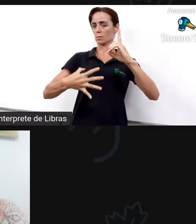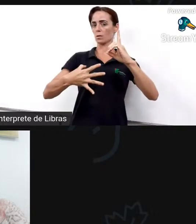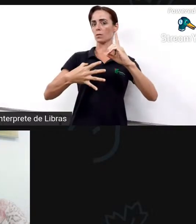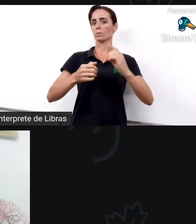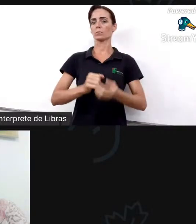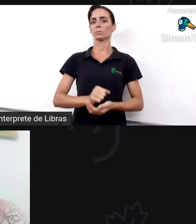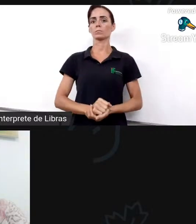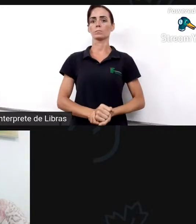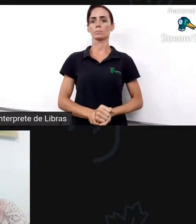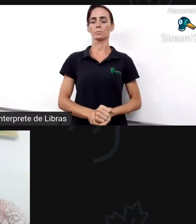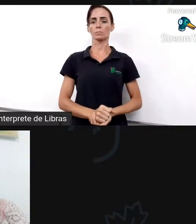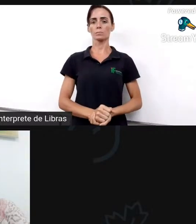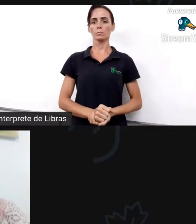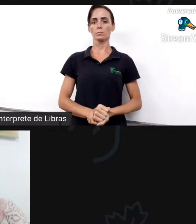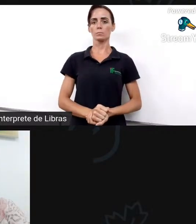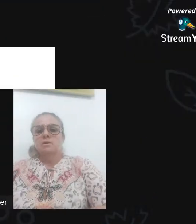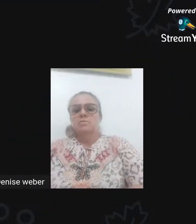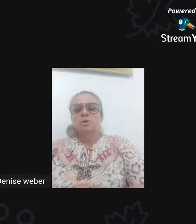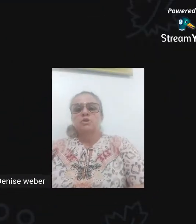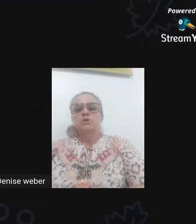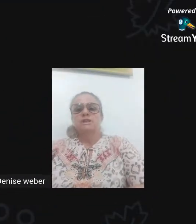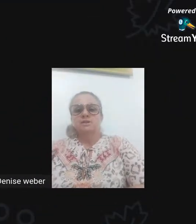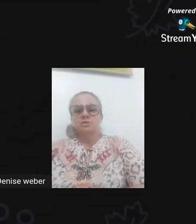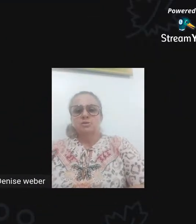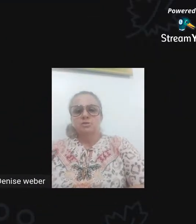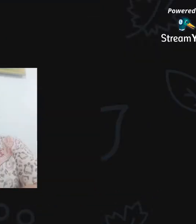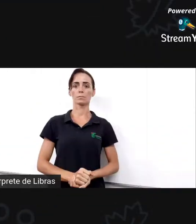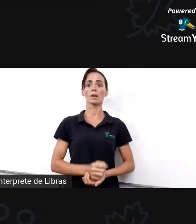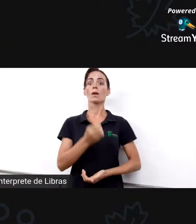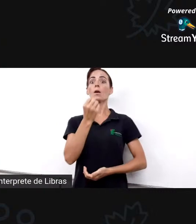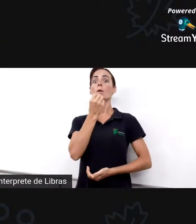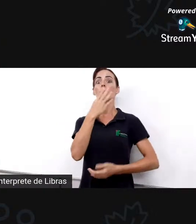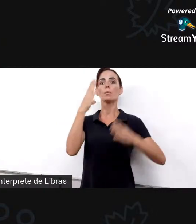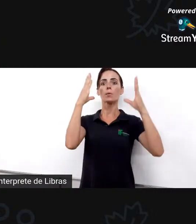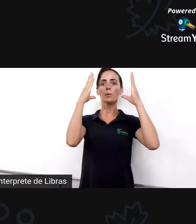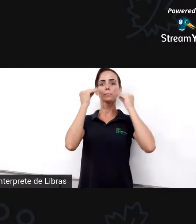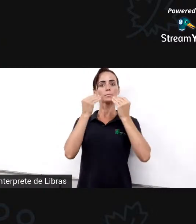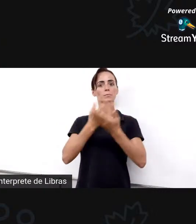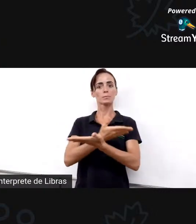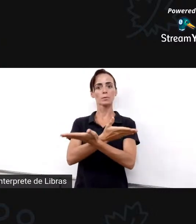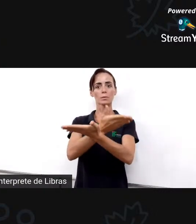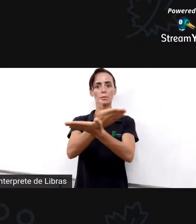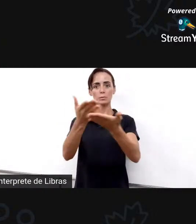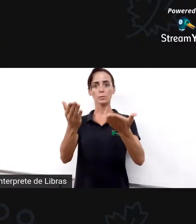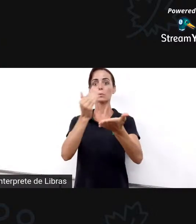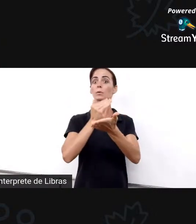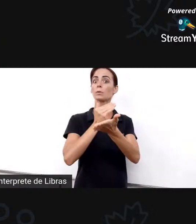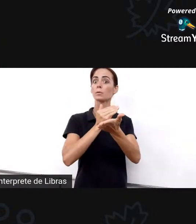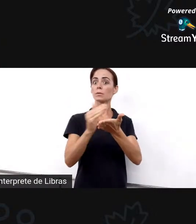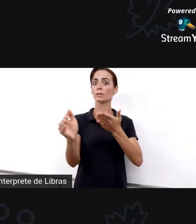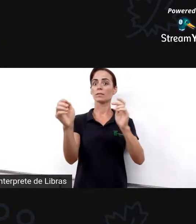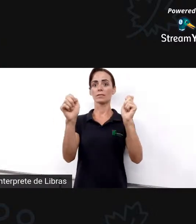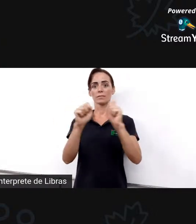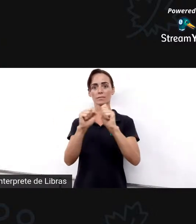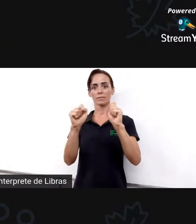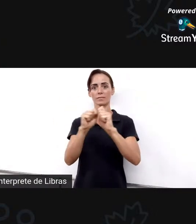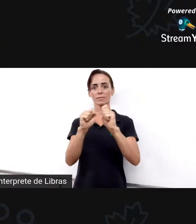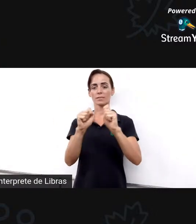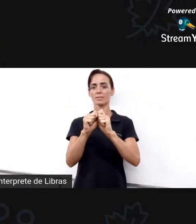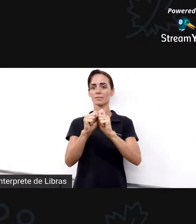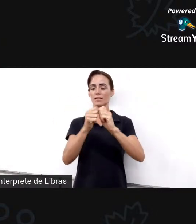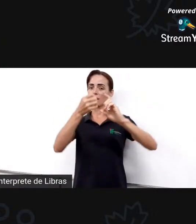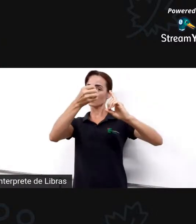o uso da palavra. Boa noite a todos. Iniciarei fazendo a minha